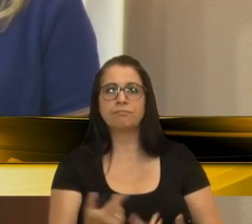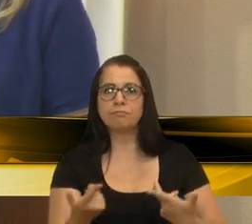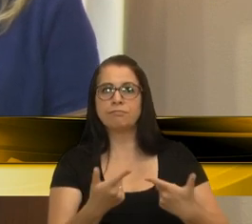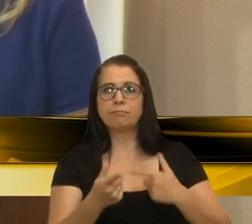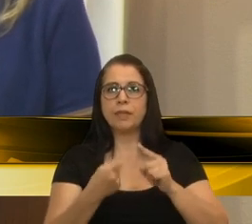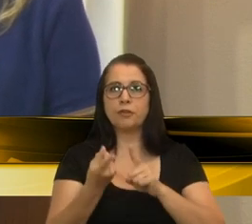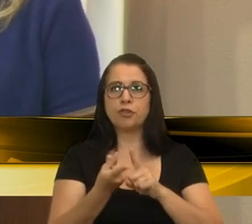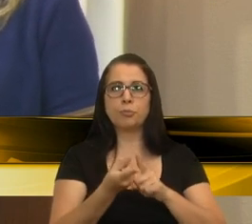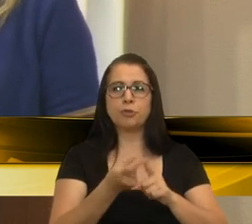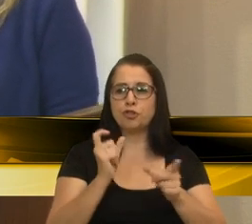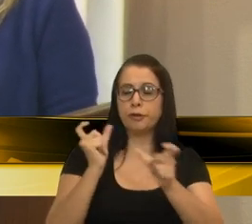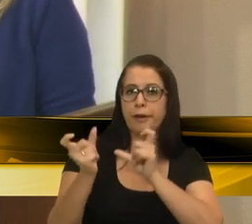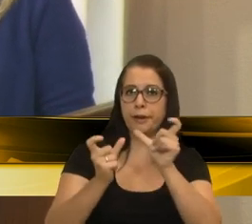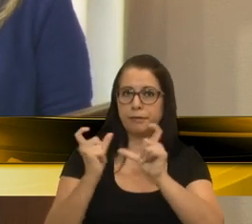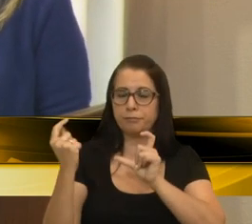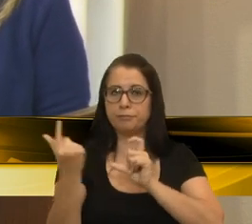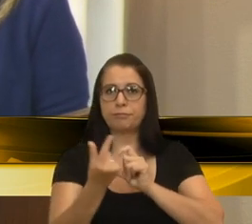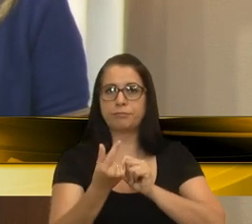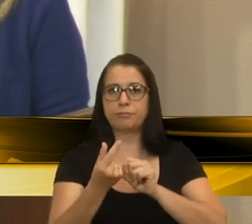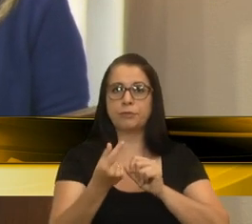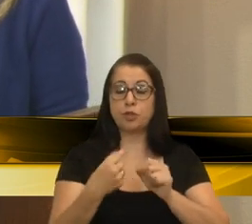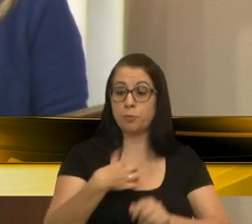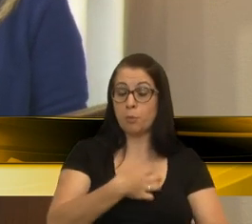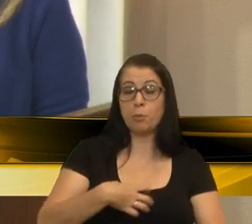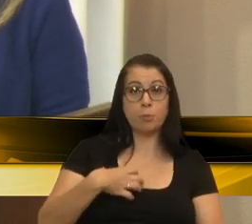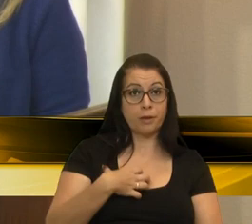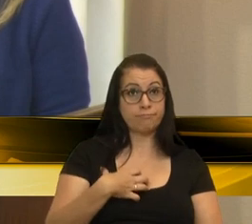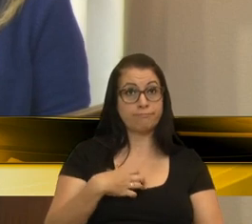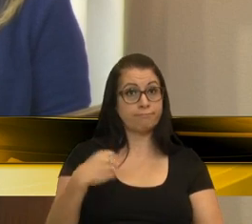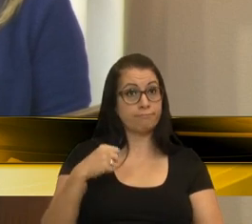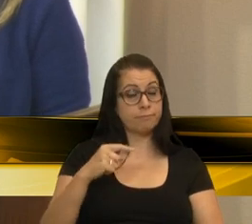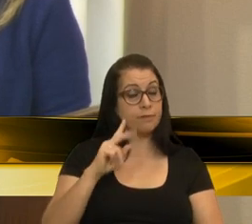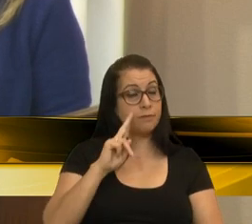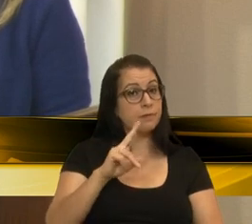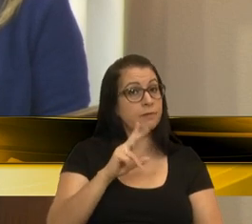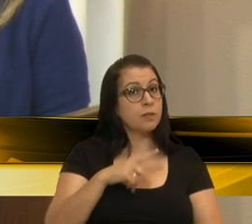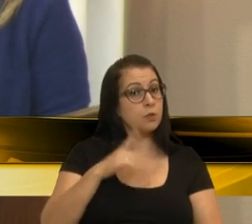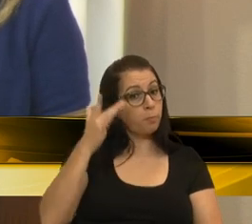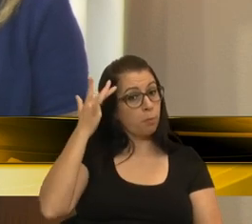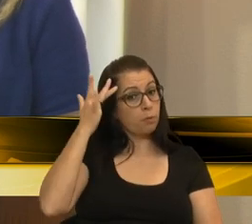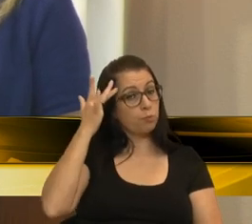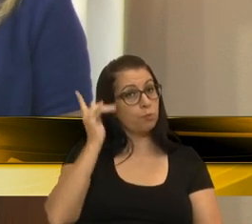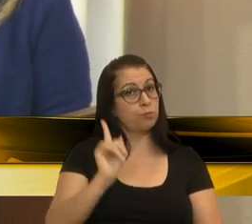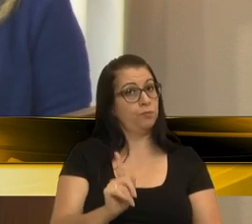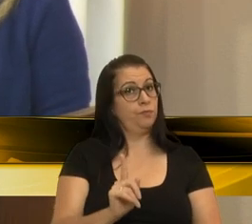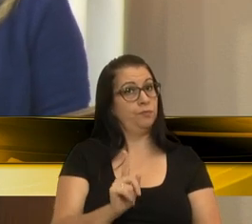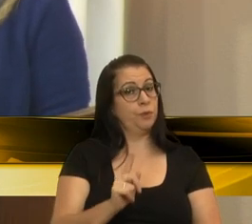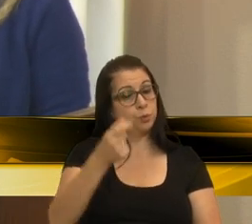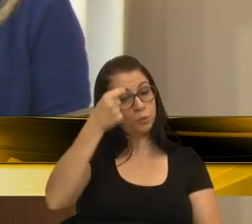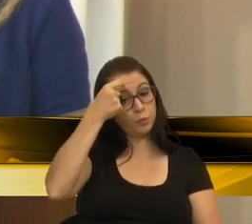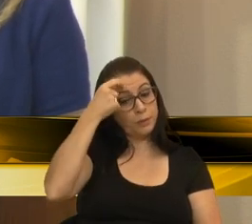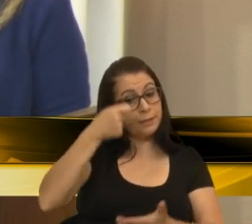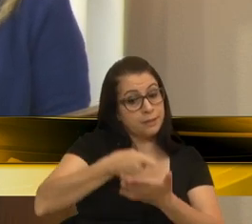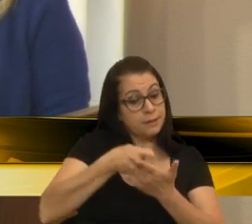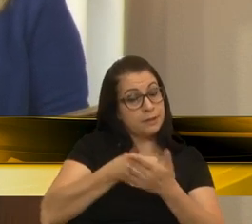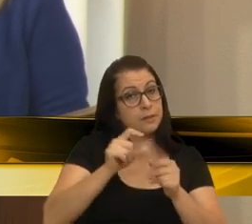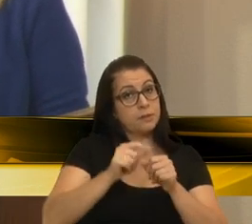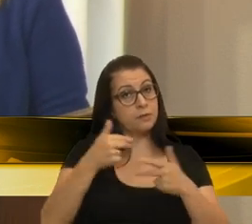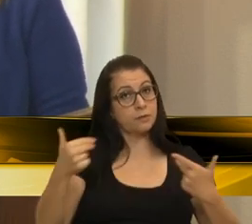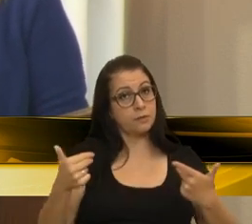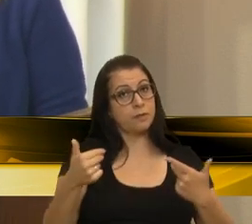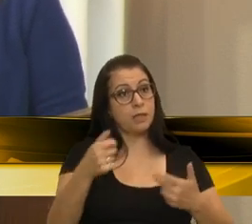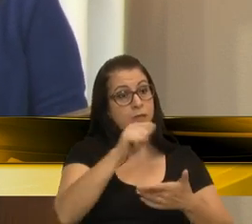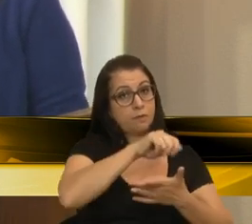agressiva, de xingamentos, de mágoas. Nós precisamos agir com maturidade, com consistência e fazer